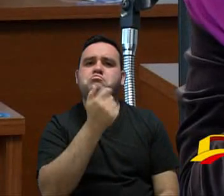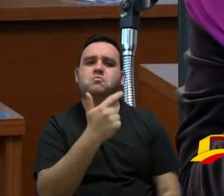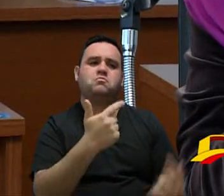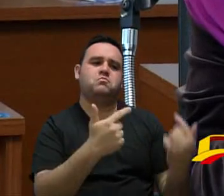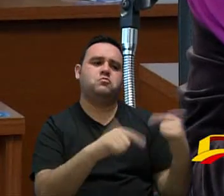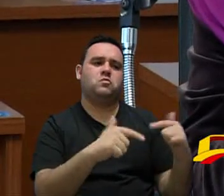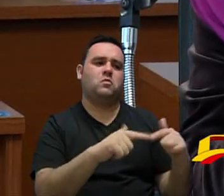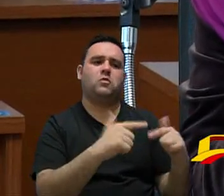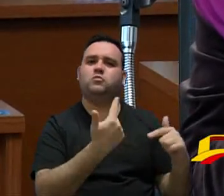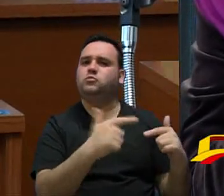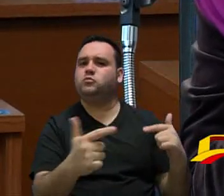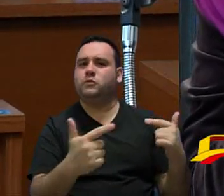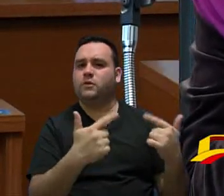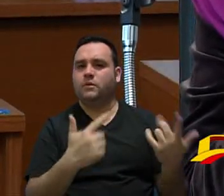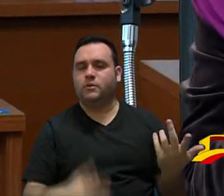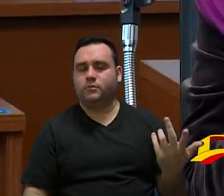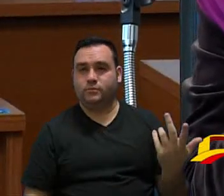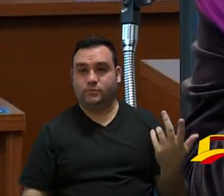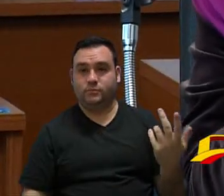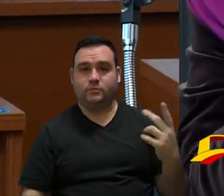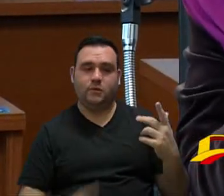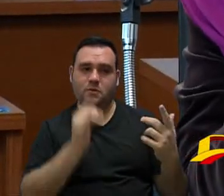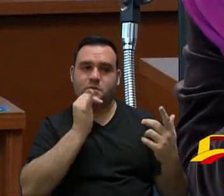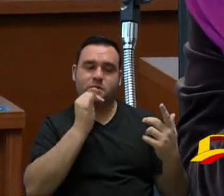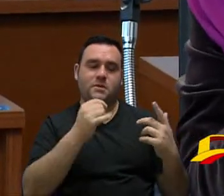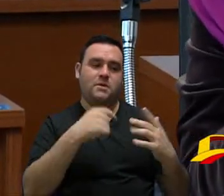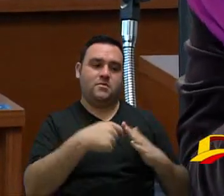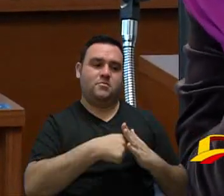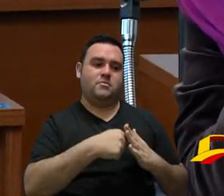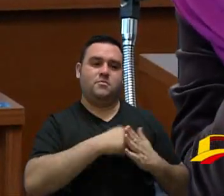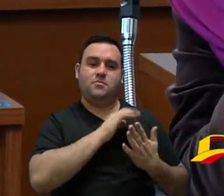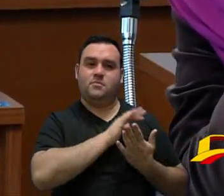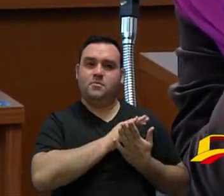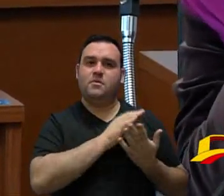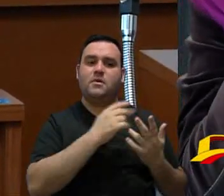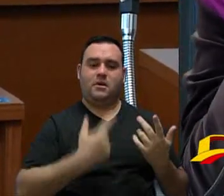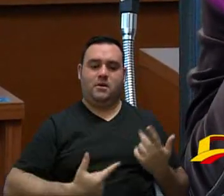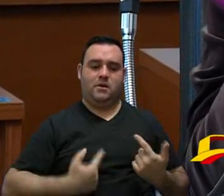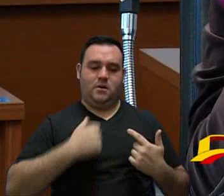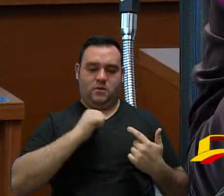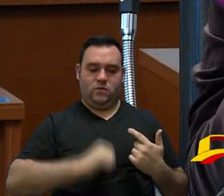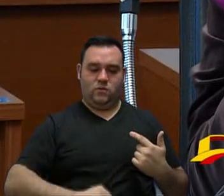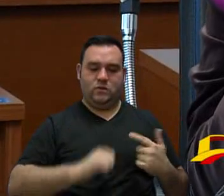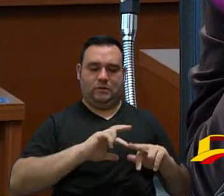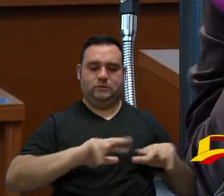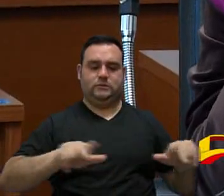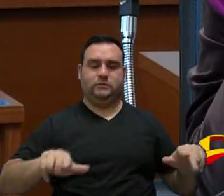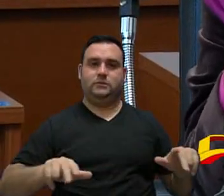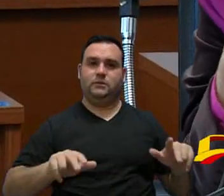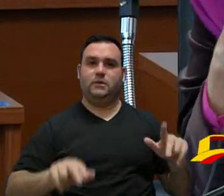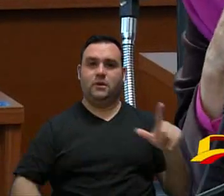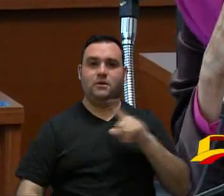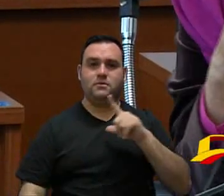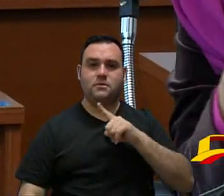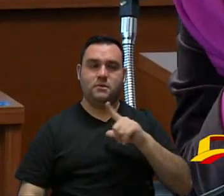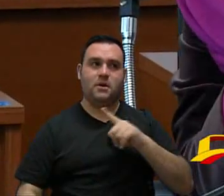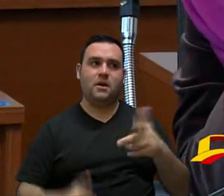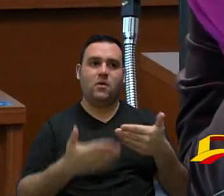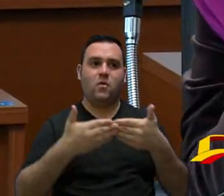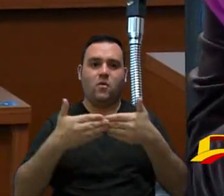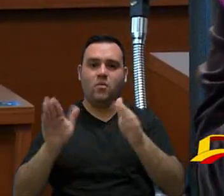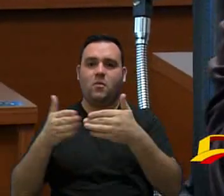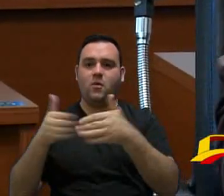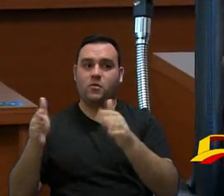realizados que deveriam acontecer uma mamografia uma cirurgia e assim por diante e já que está